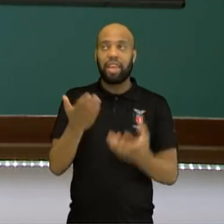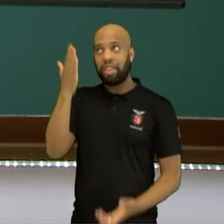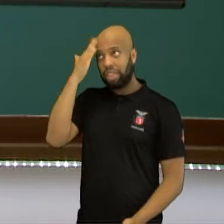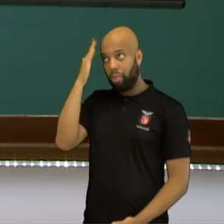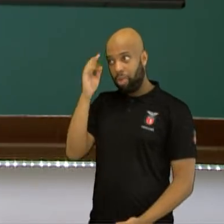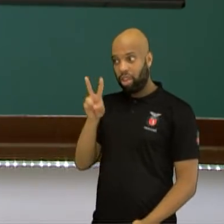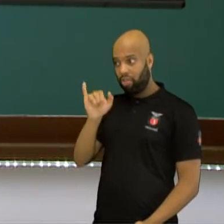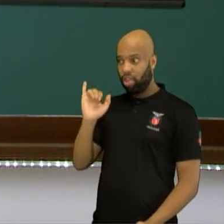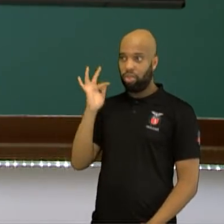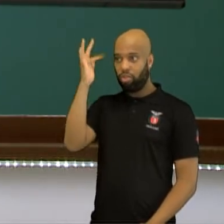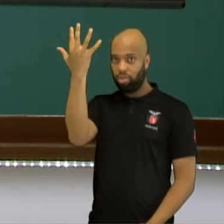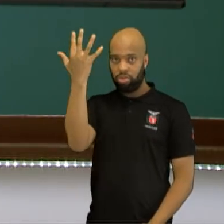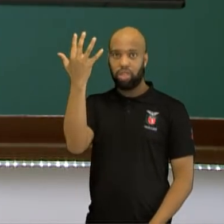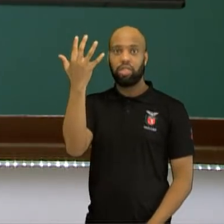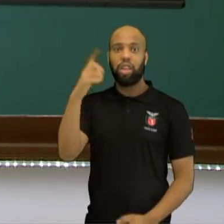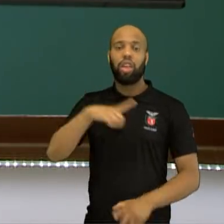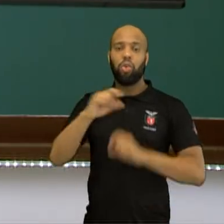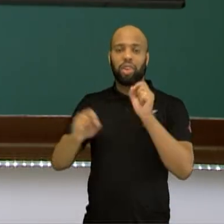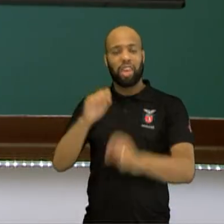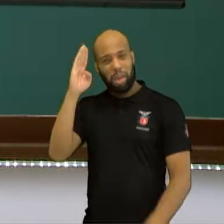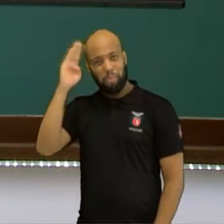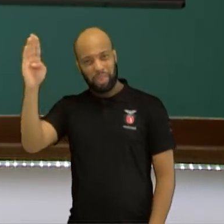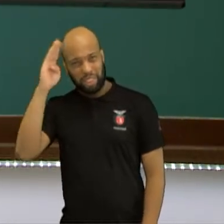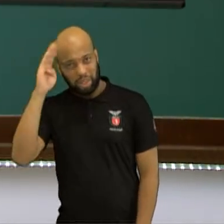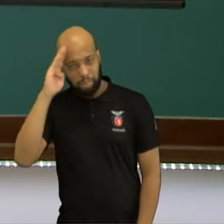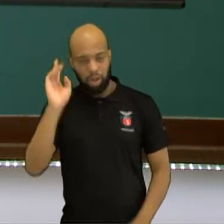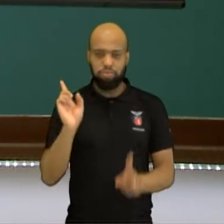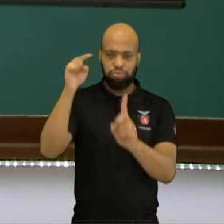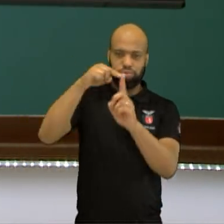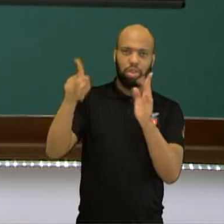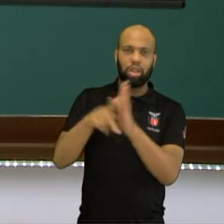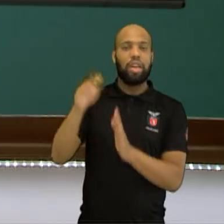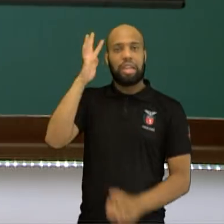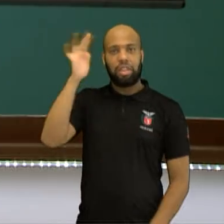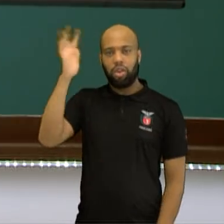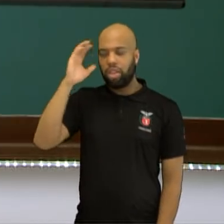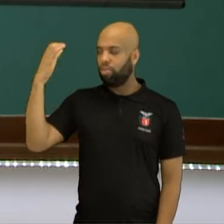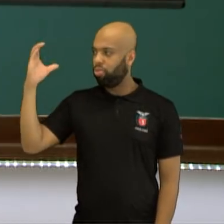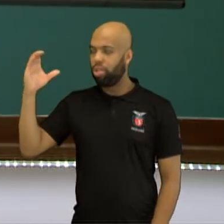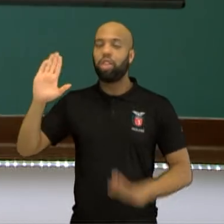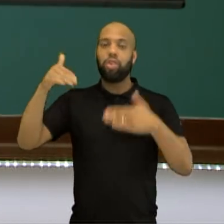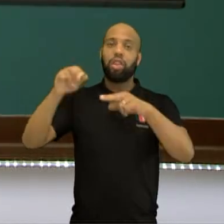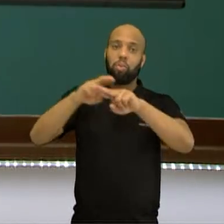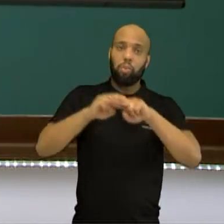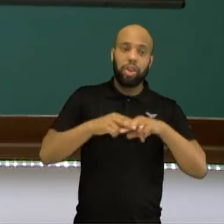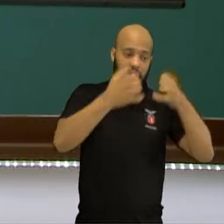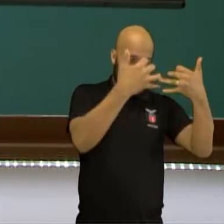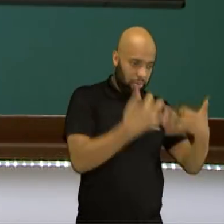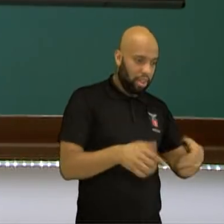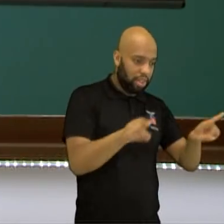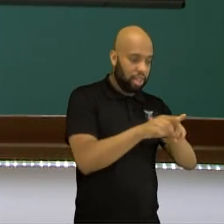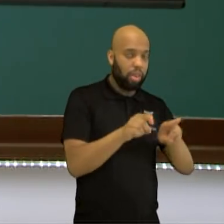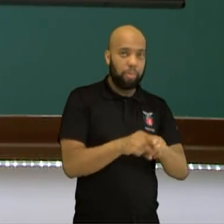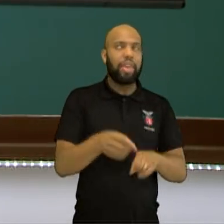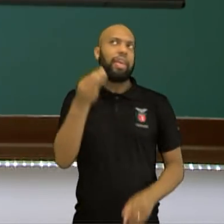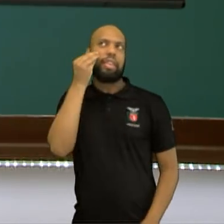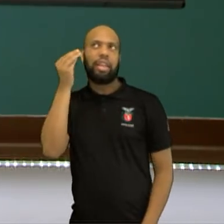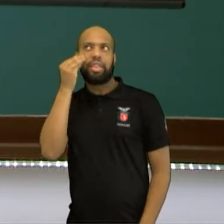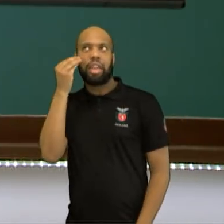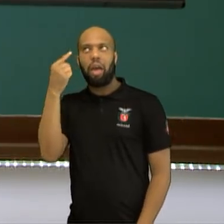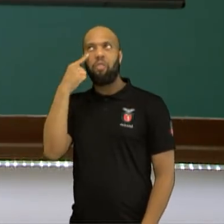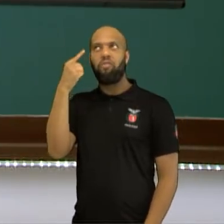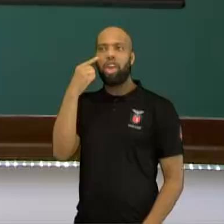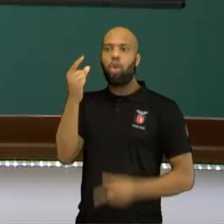principais funções das teorias científicas. Portanto, O explicar e o prever são